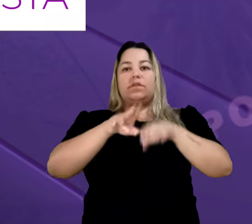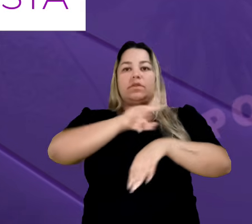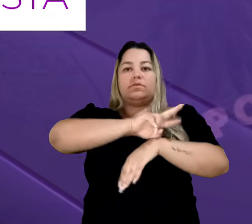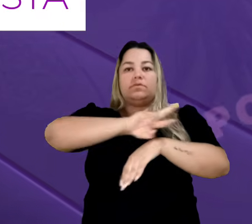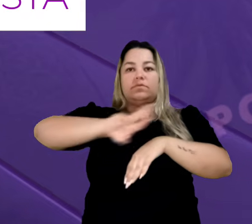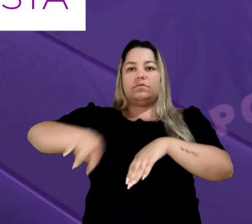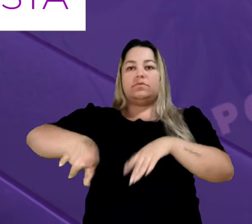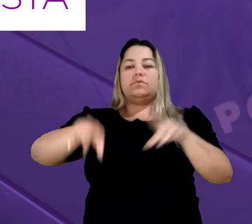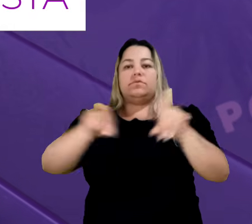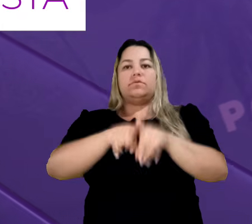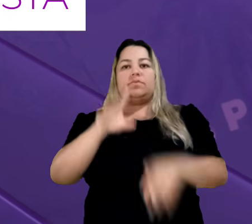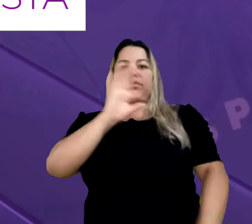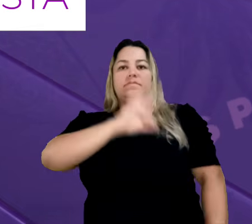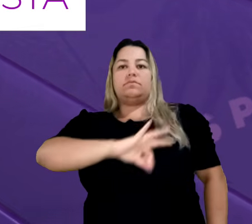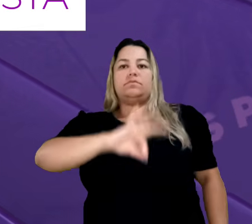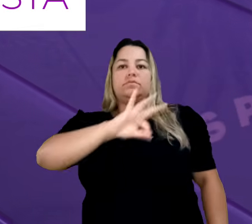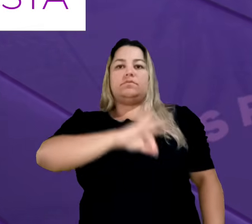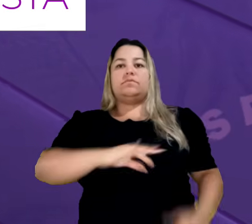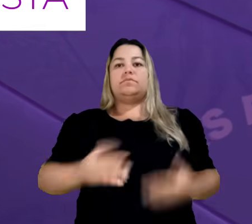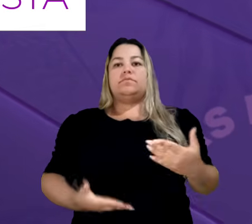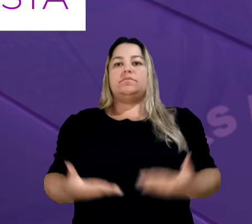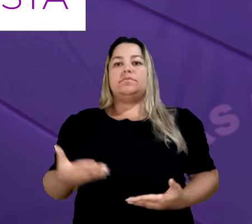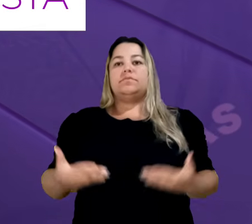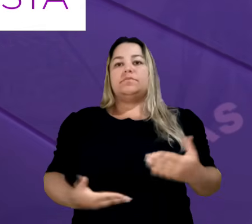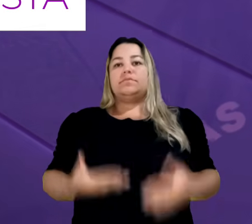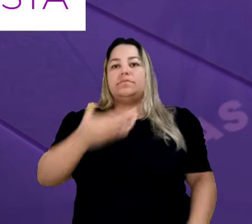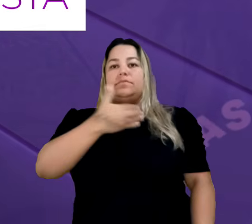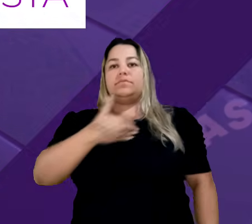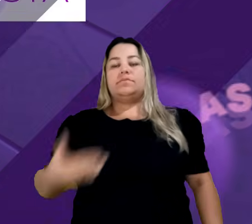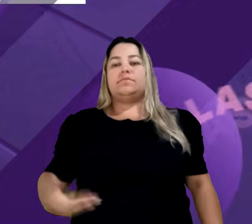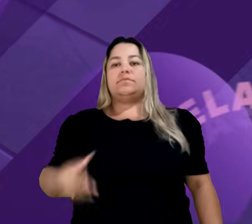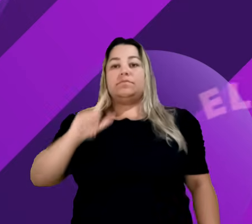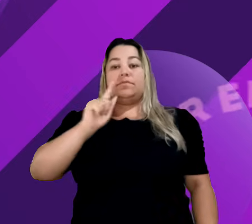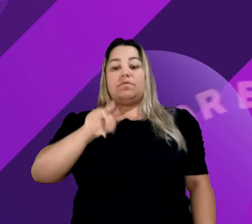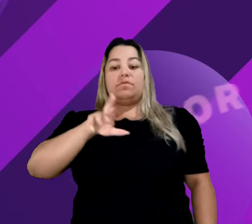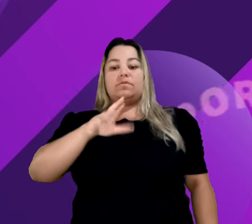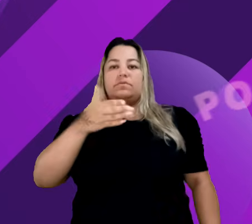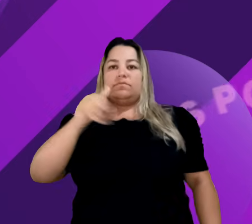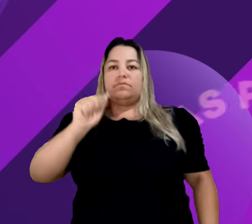no serviço público, com Graça Costa, sindicalista.